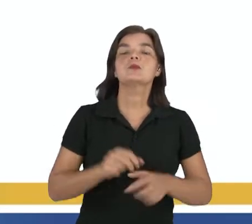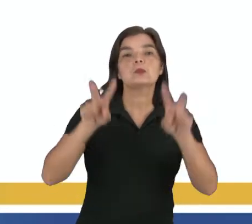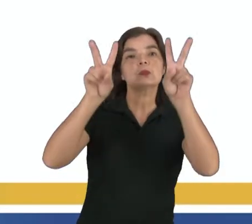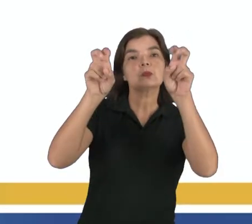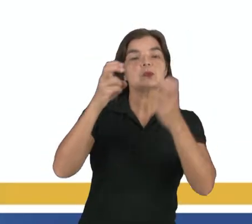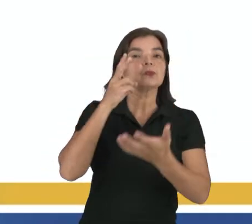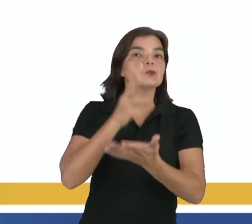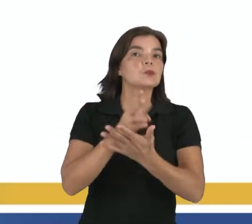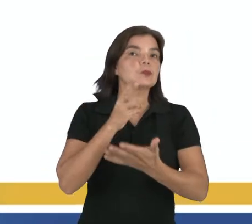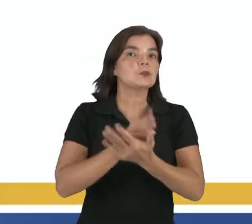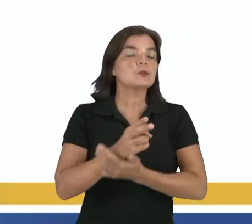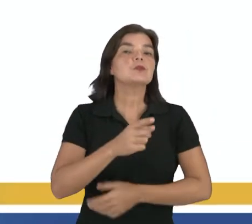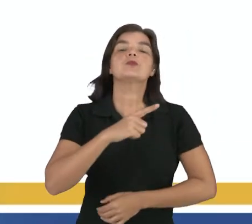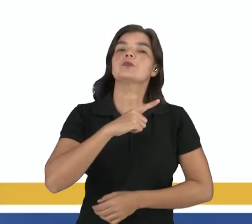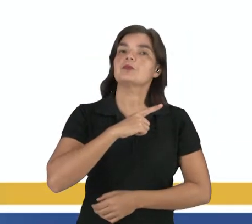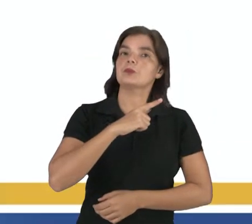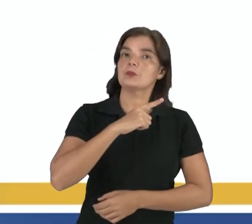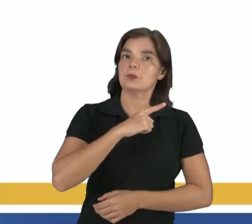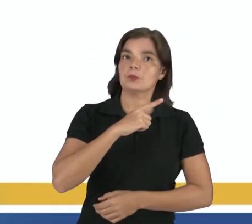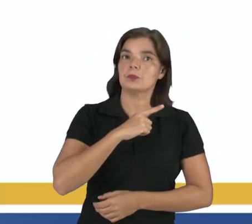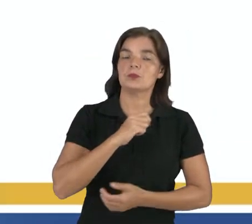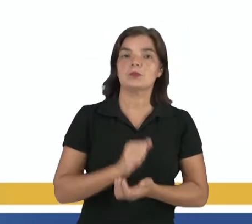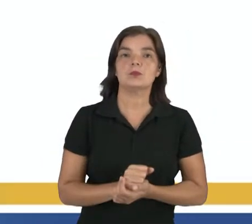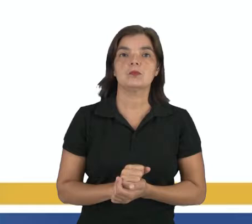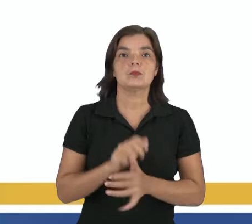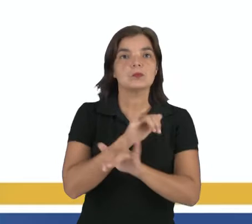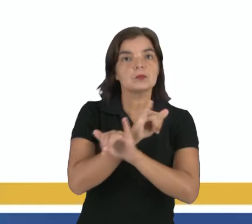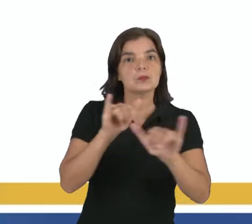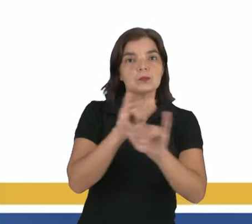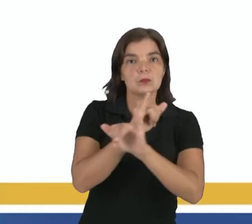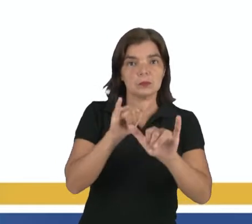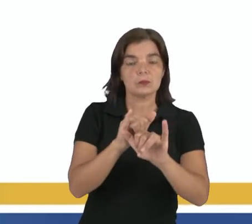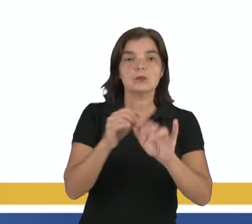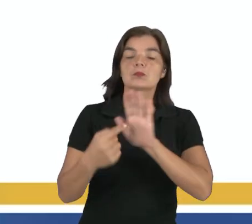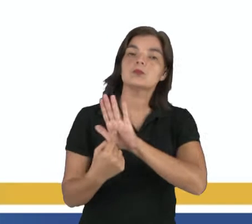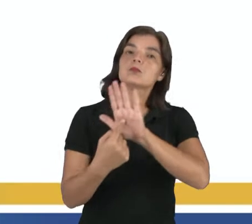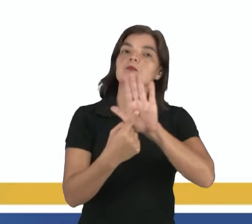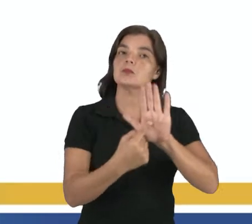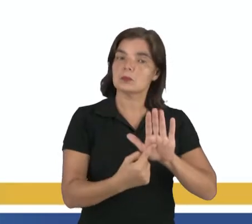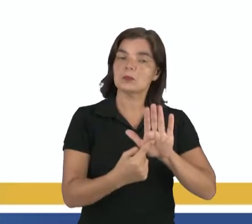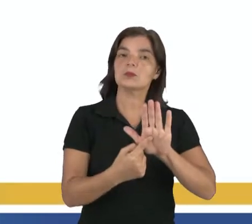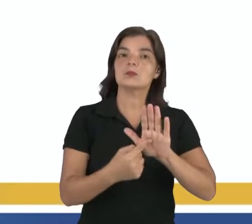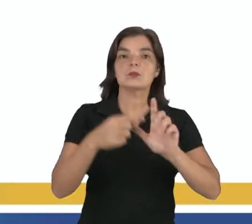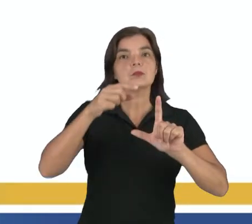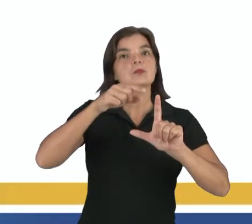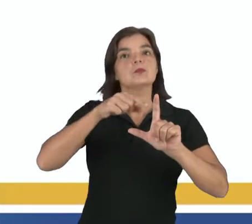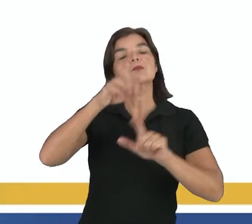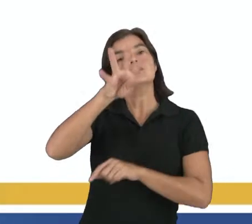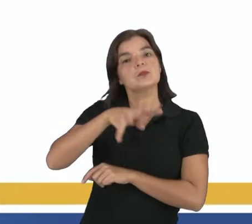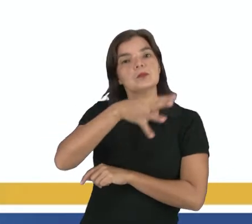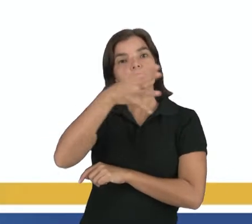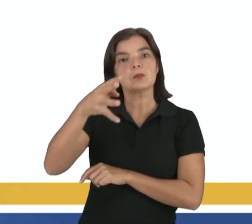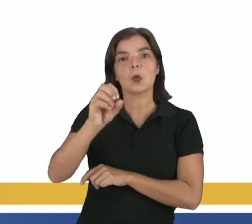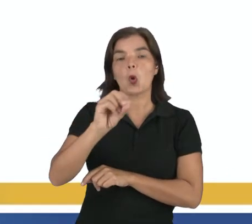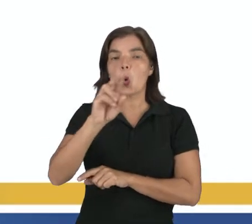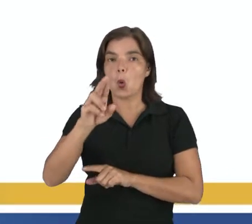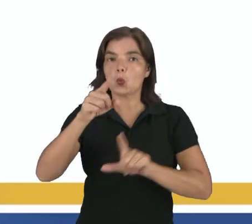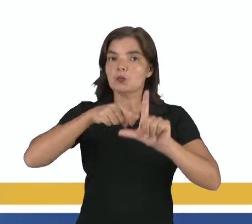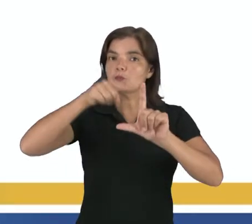títulos geralmente ele possui a respeito da informação que ela é apresentada nessa tabela ou